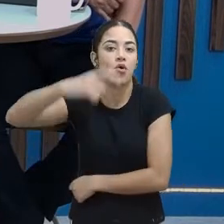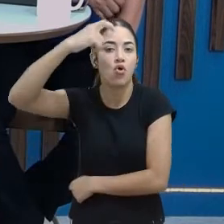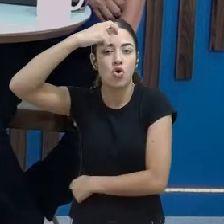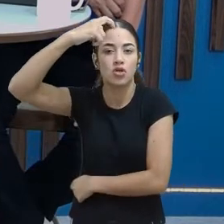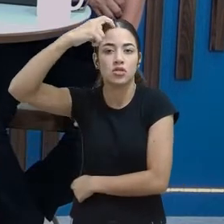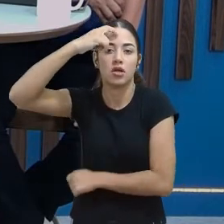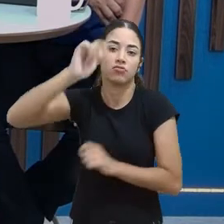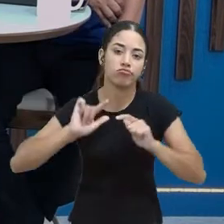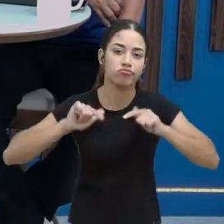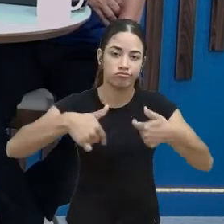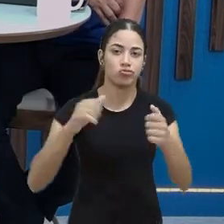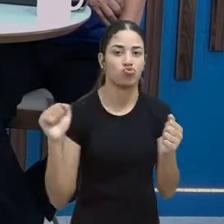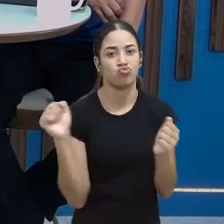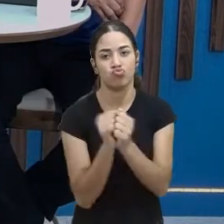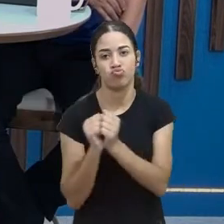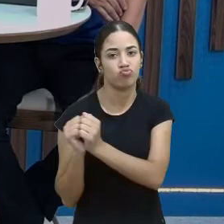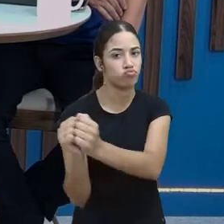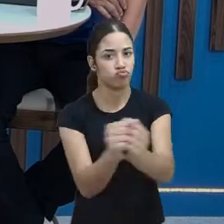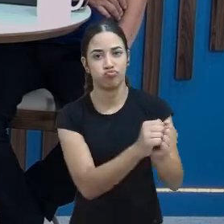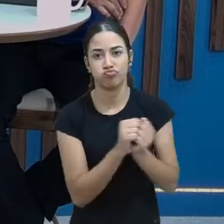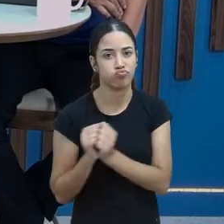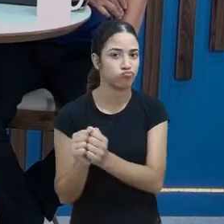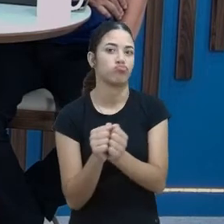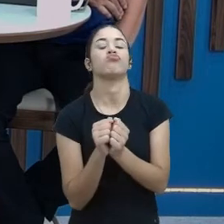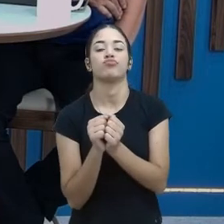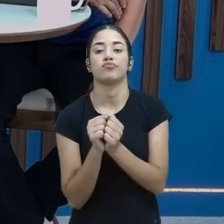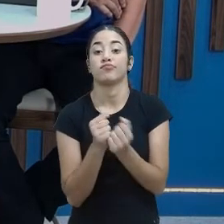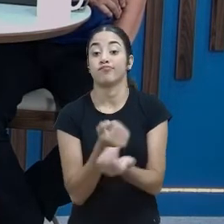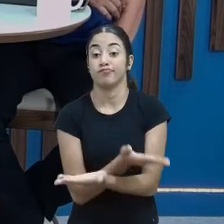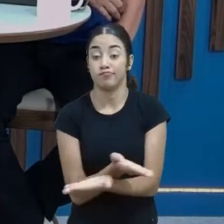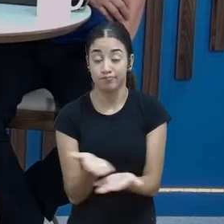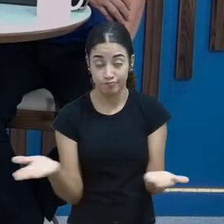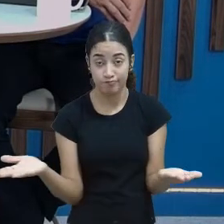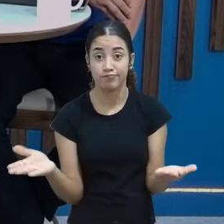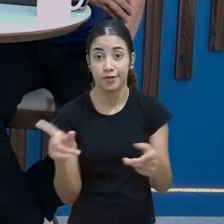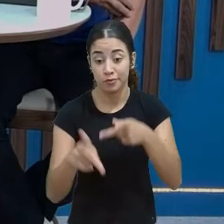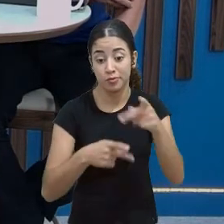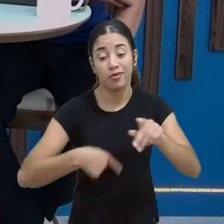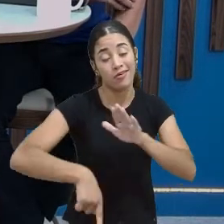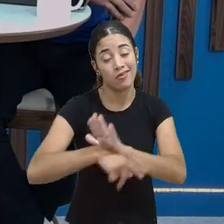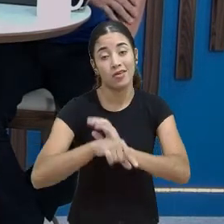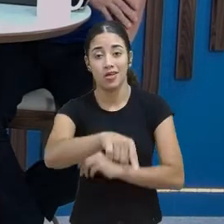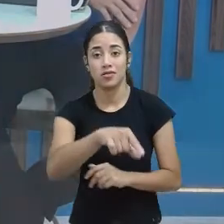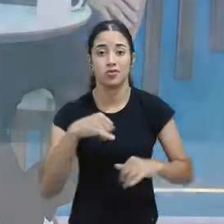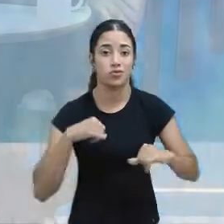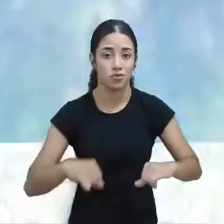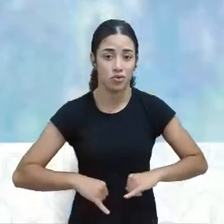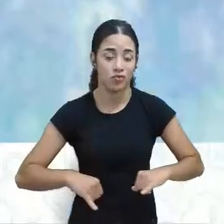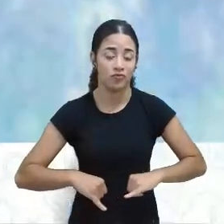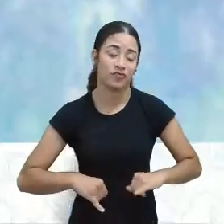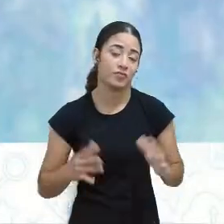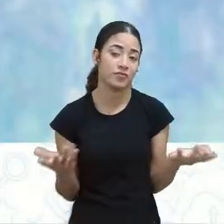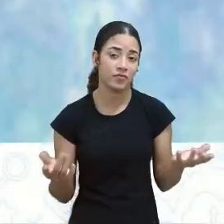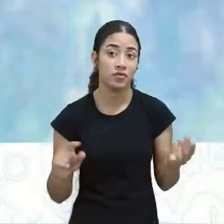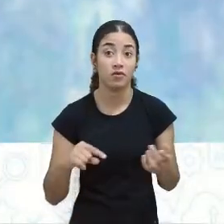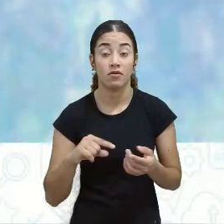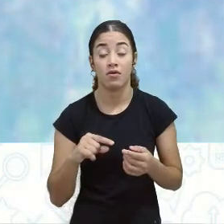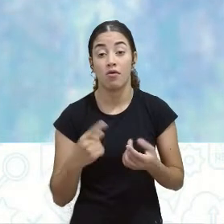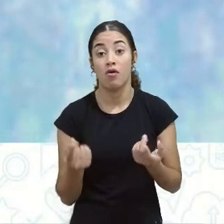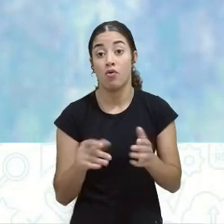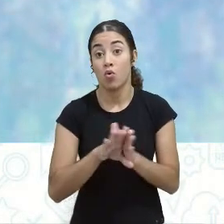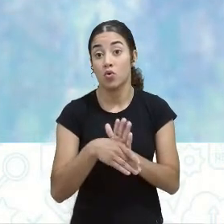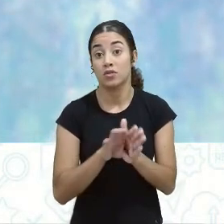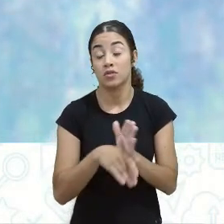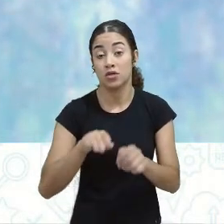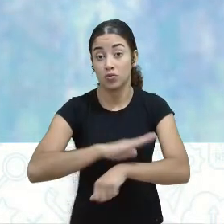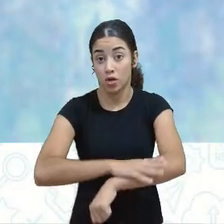chegar e lutar junto com essa população, né, aí que vem sofrendo. Então, vamos só trazer aqui o conceito do